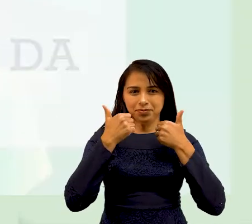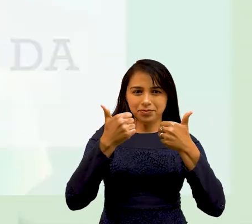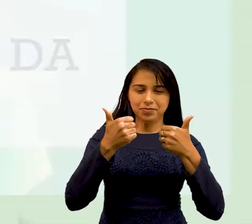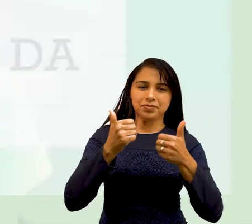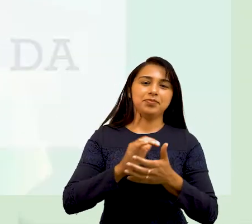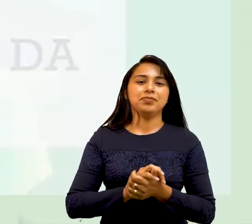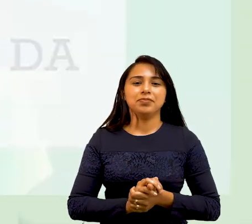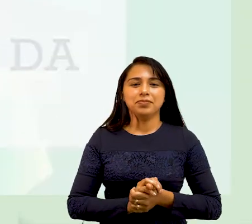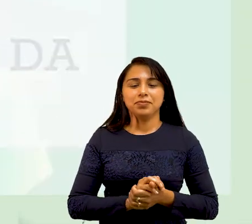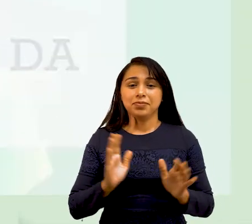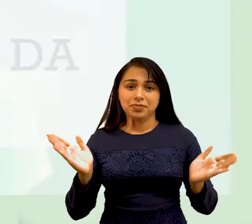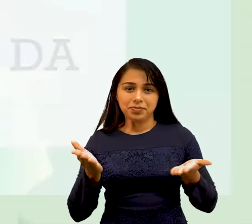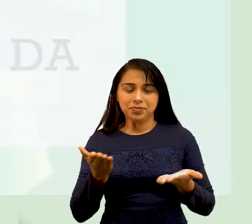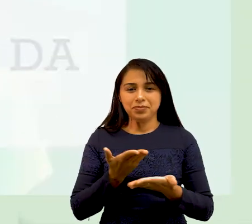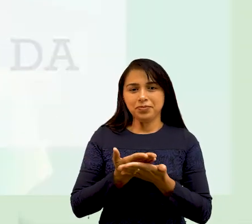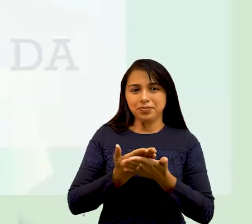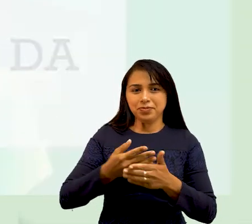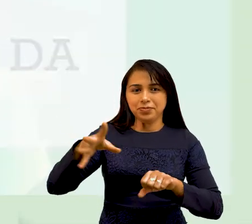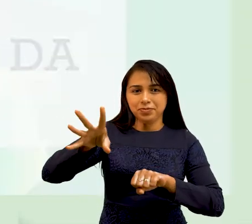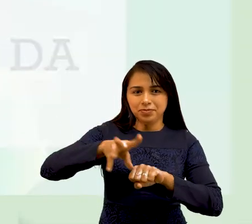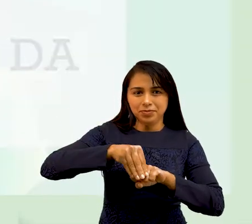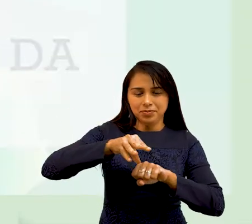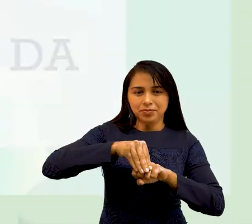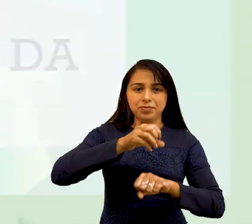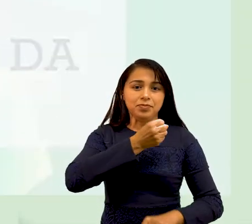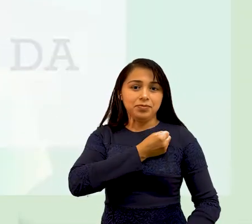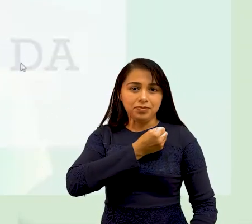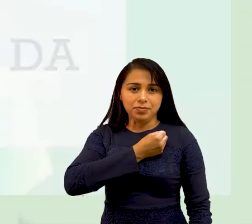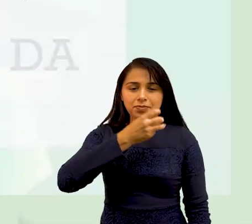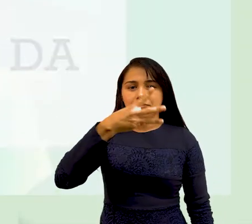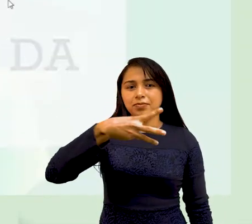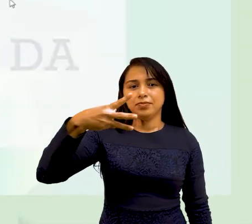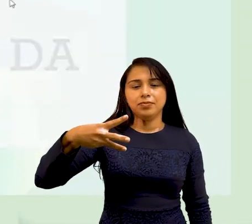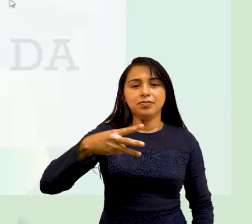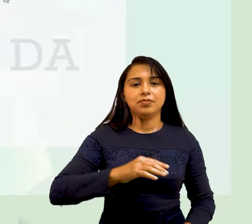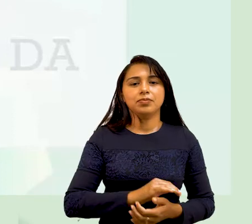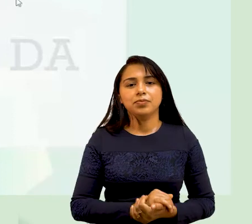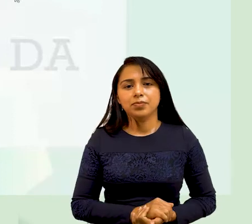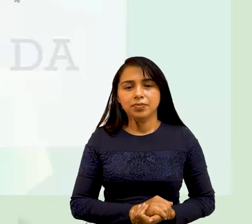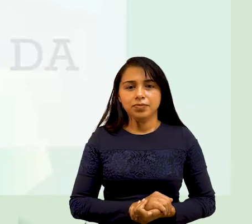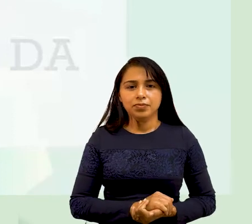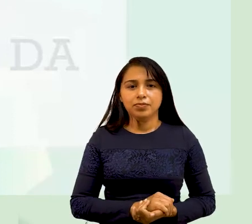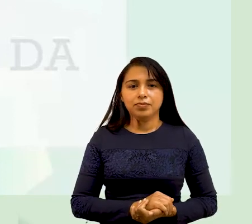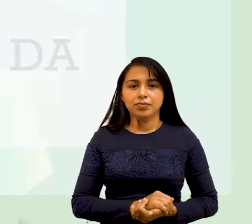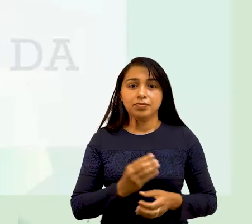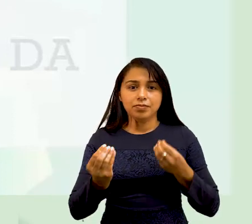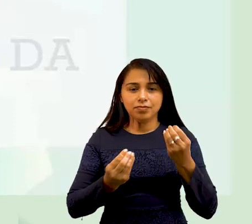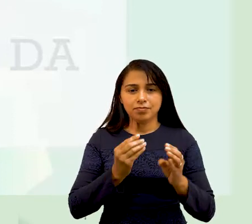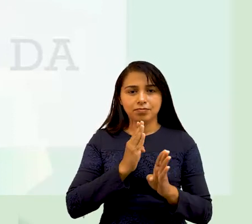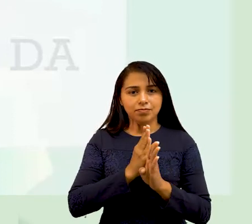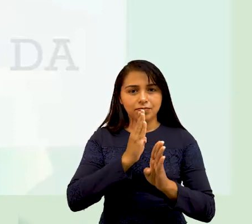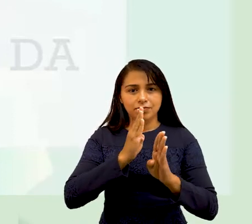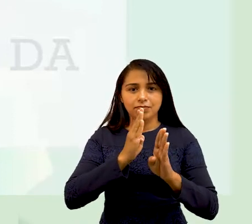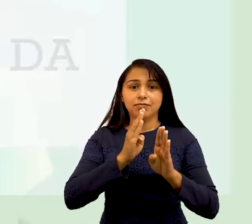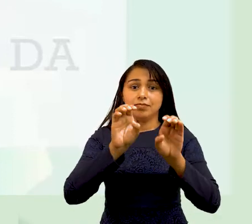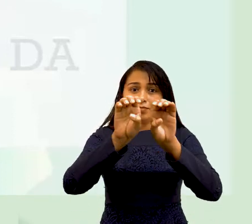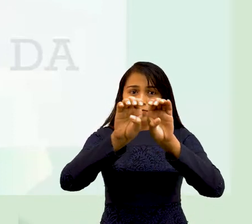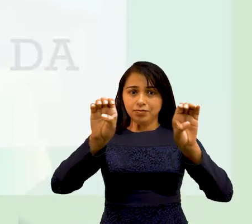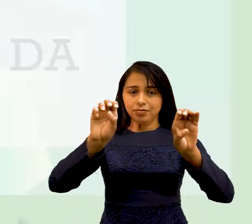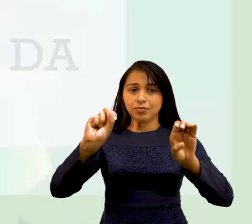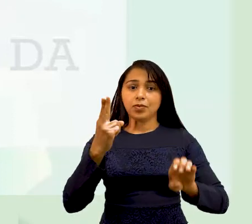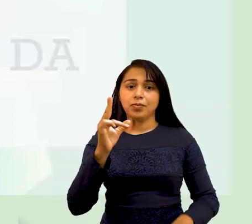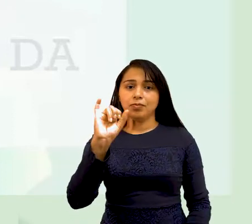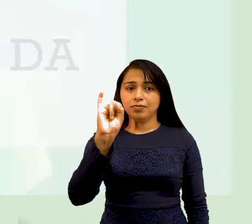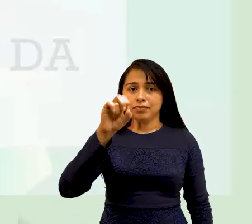E aí, pessoal, tudo bem? A gente vai falar aqui sobre o descritor 33. Identificar